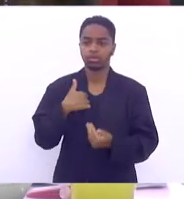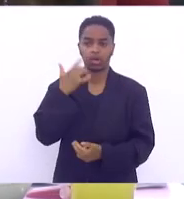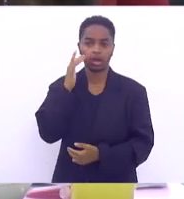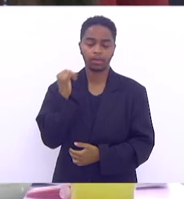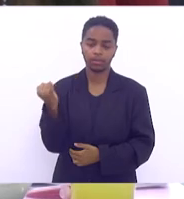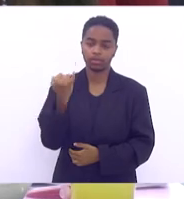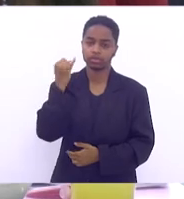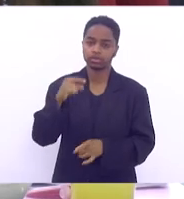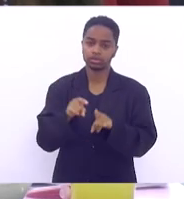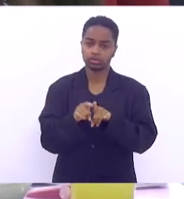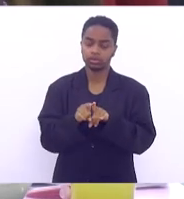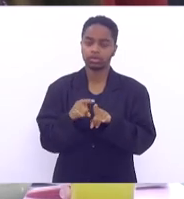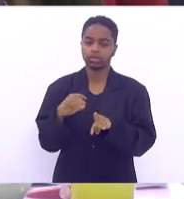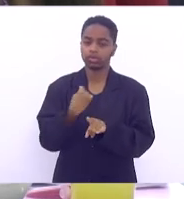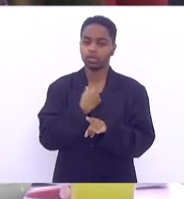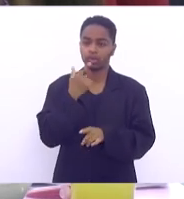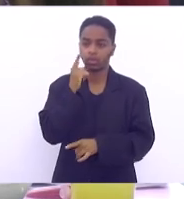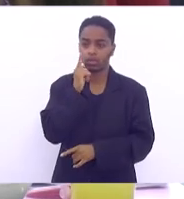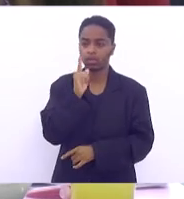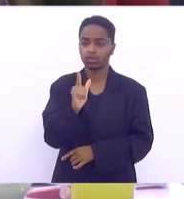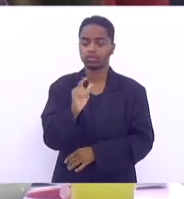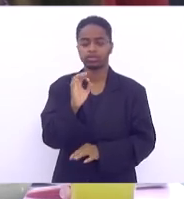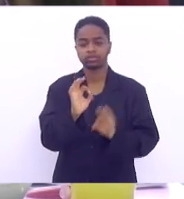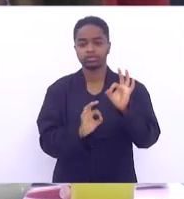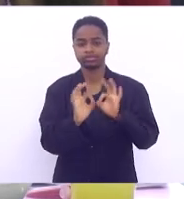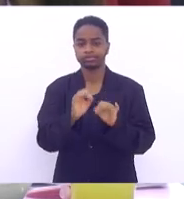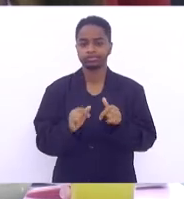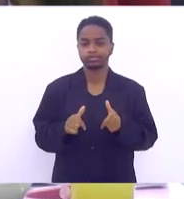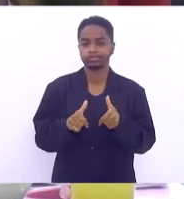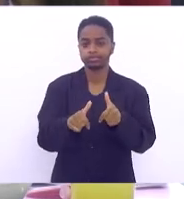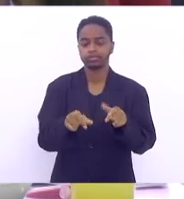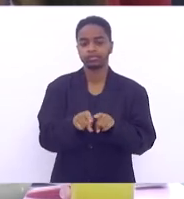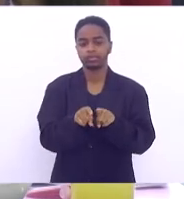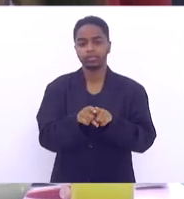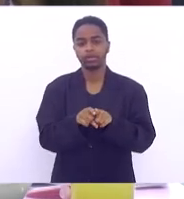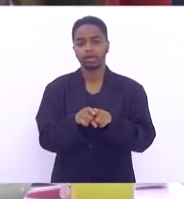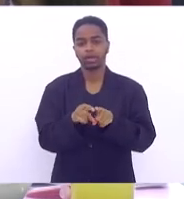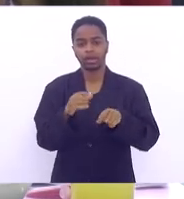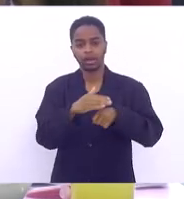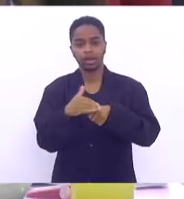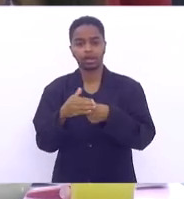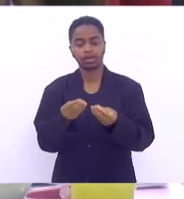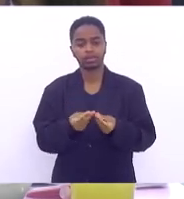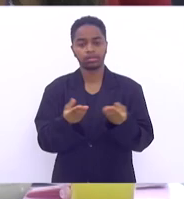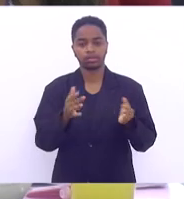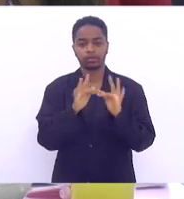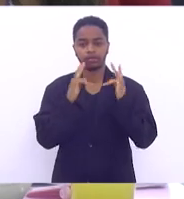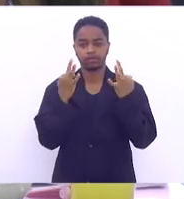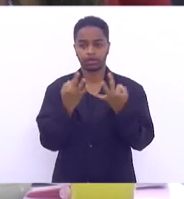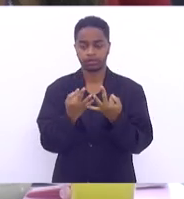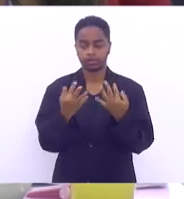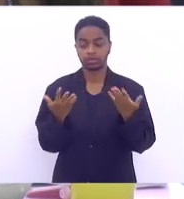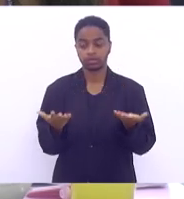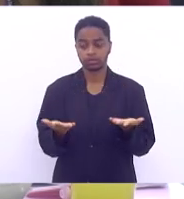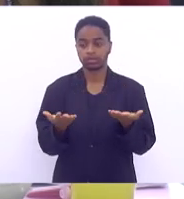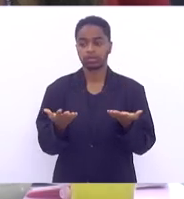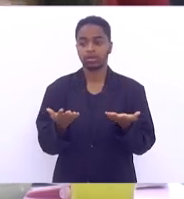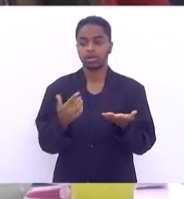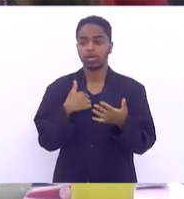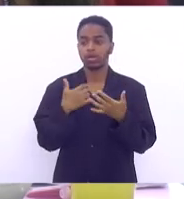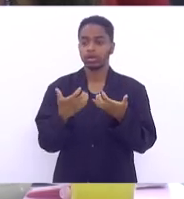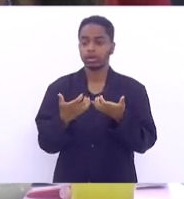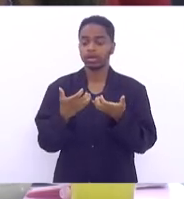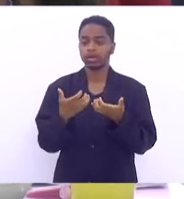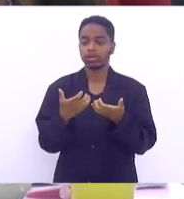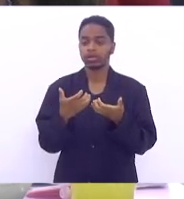para colocar pelo menos um plano de ação e um pouco de alento para essas famílias. Então, deputado, aproveitando só aqui a presença